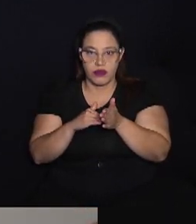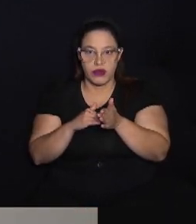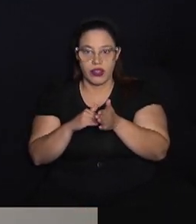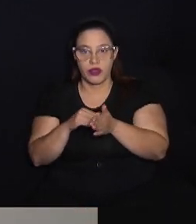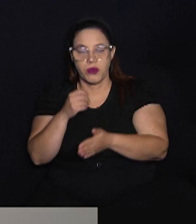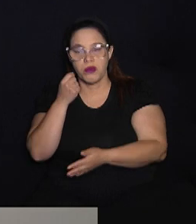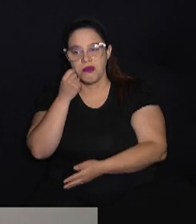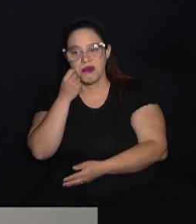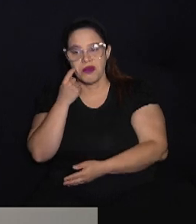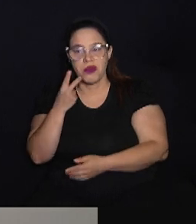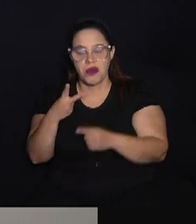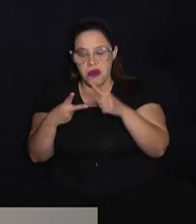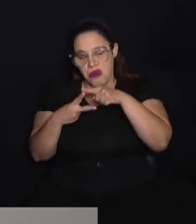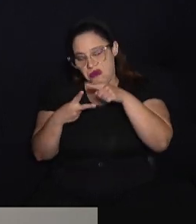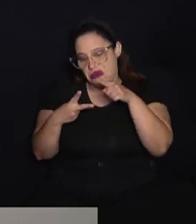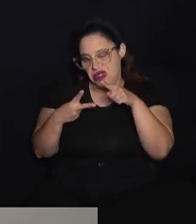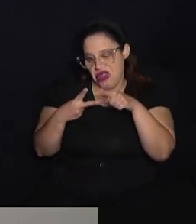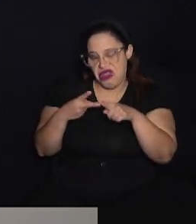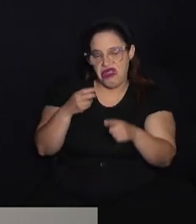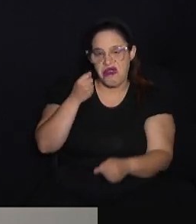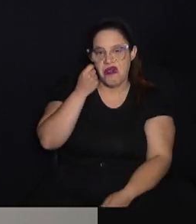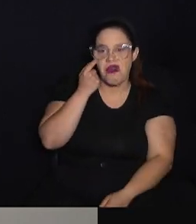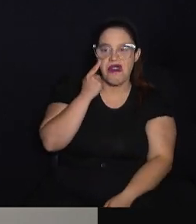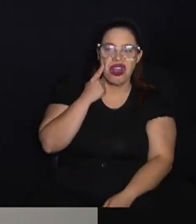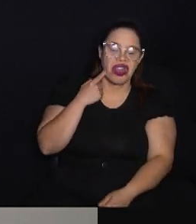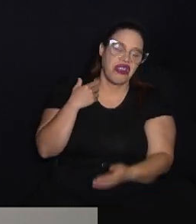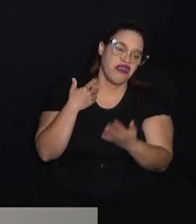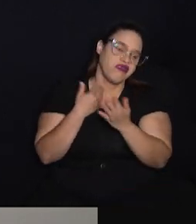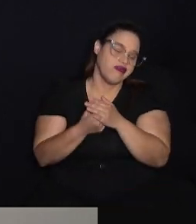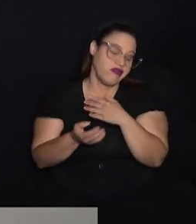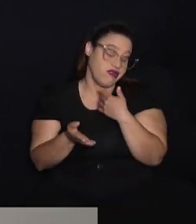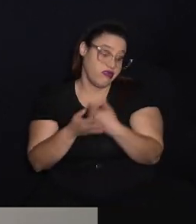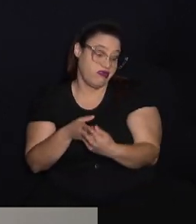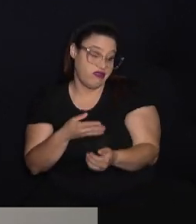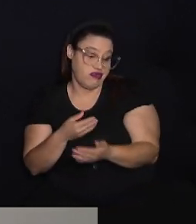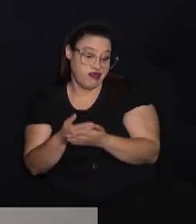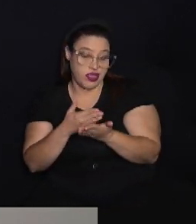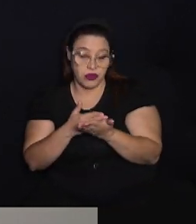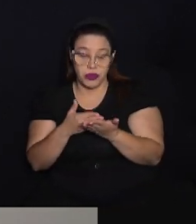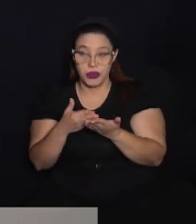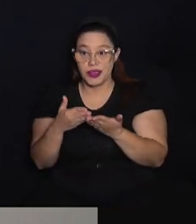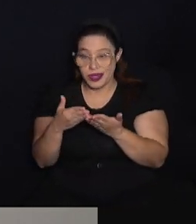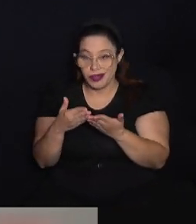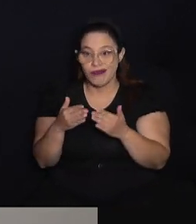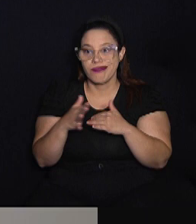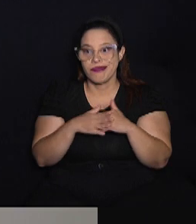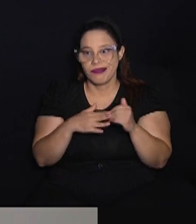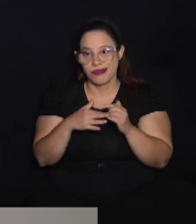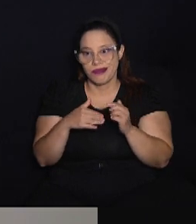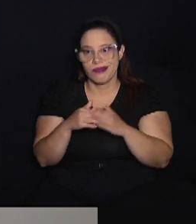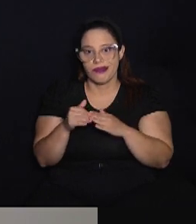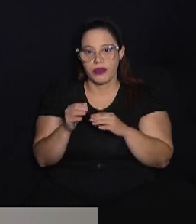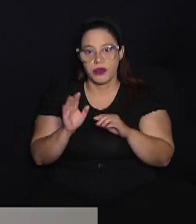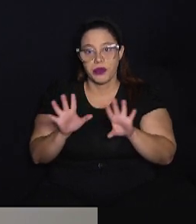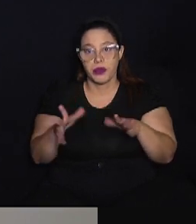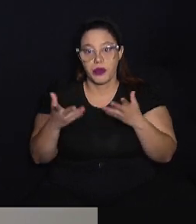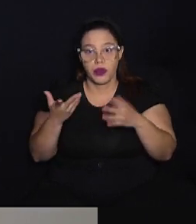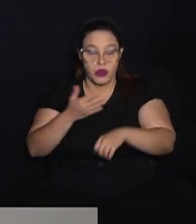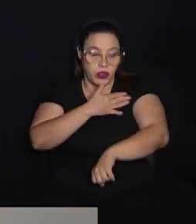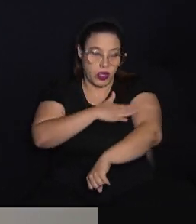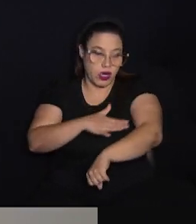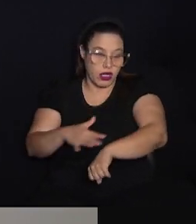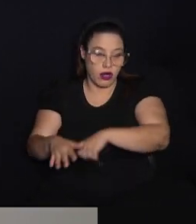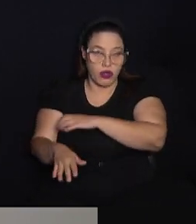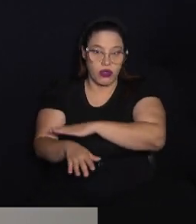apareceu uma, duas manchinhas, e aí o paciente vai protelando o início do tratamento. Então, dependendo do número de lesões, a